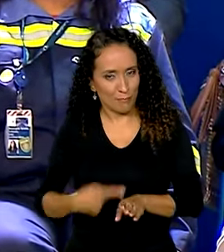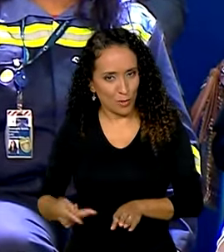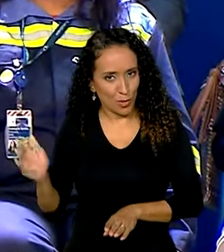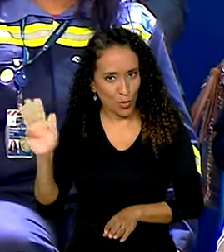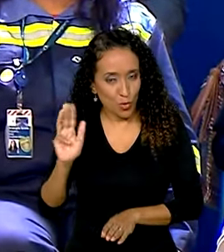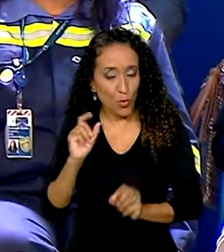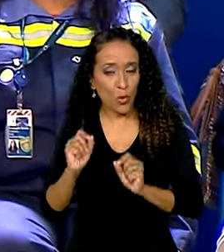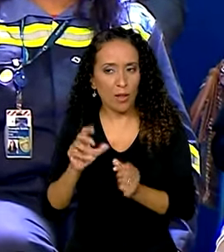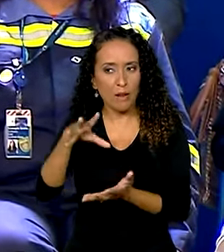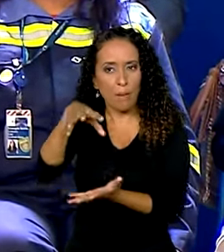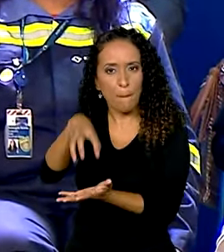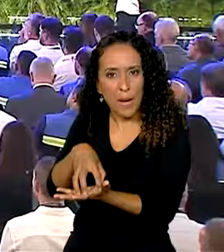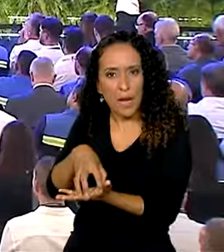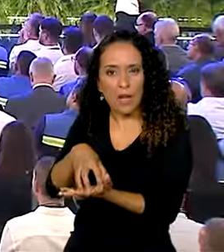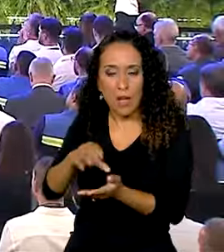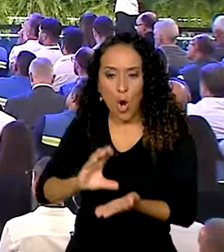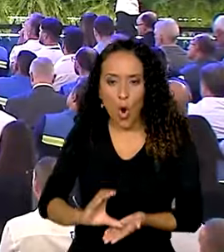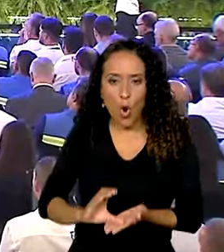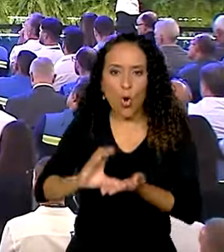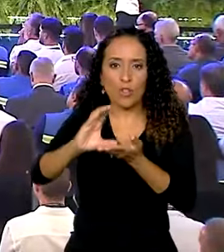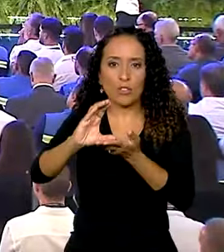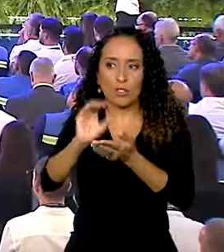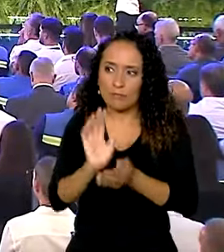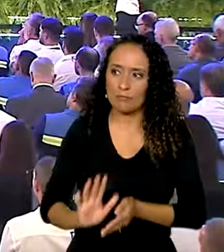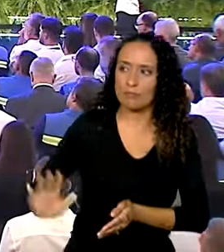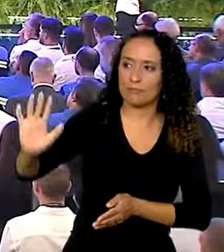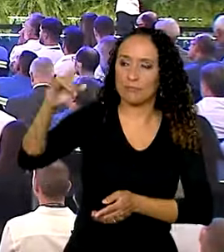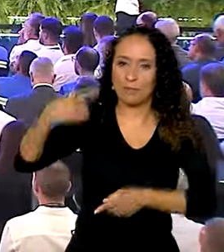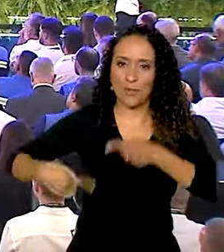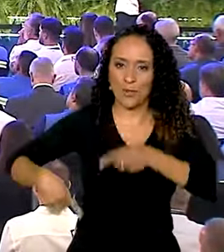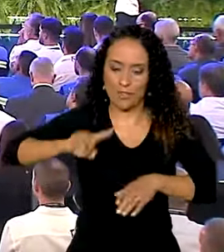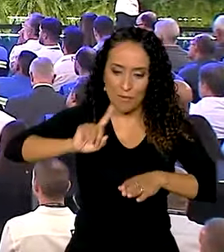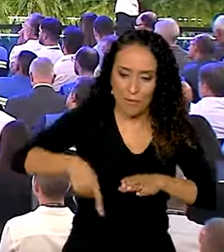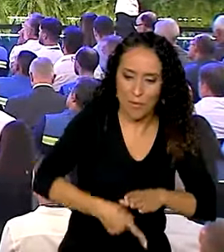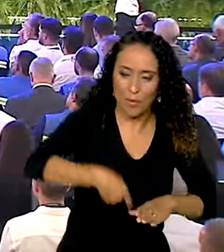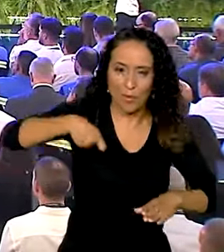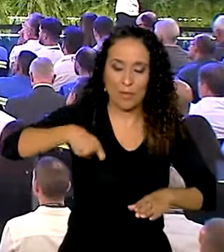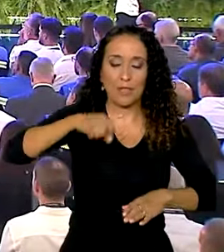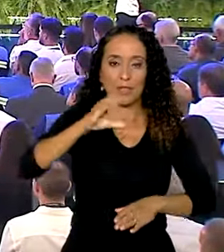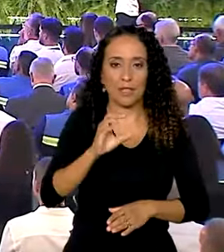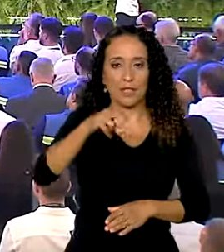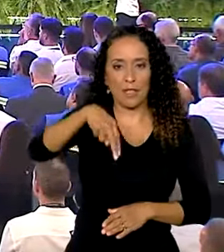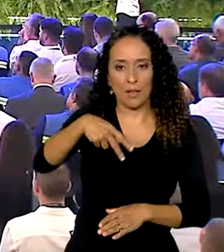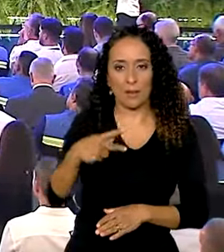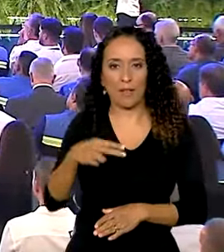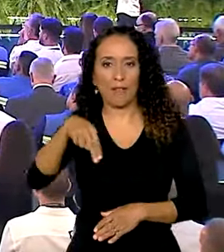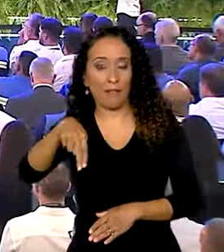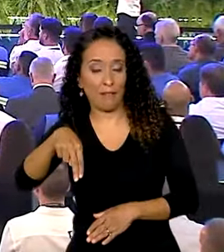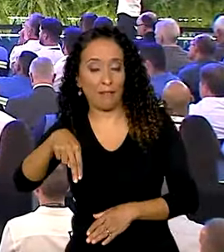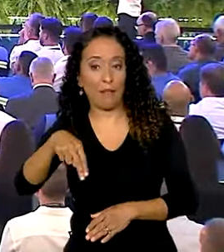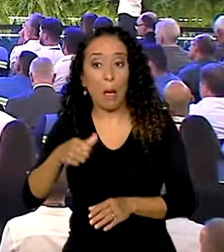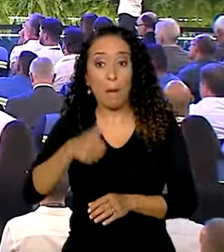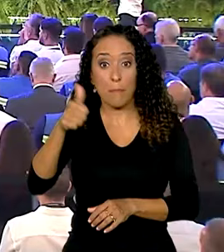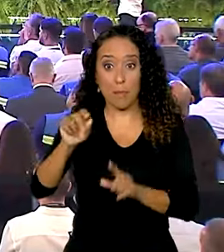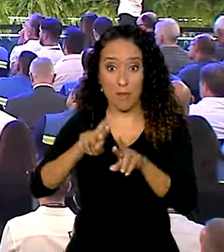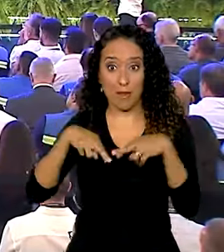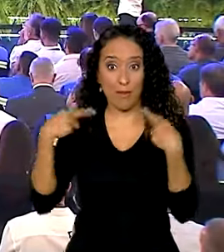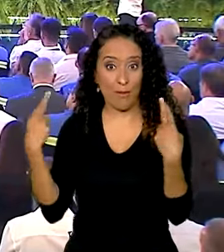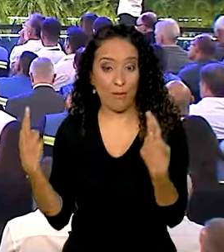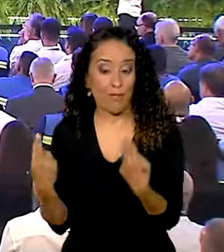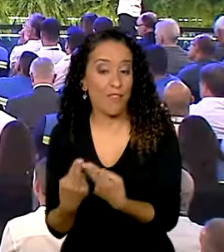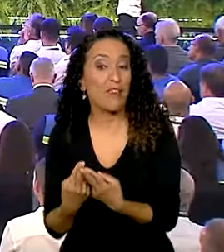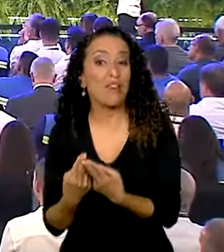a instalação do Conselho Nacional de Política Mineral, CNPM. E na primeira reunião do